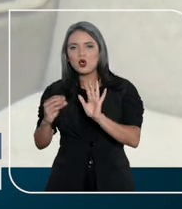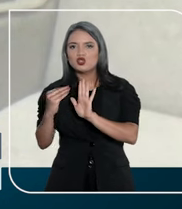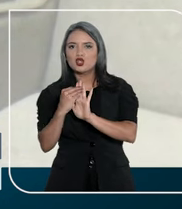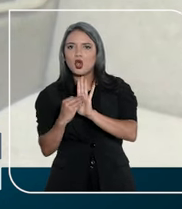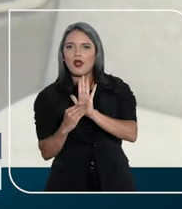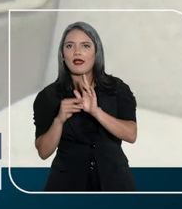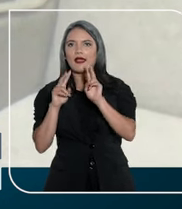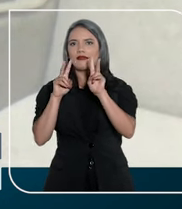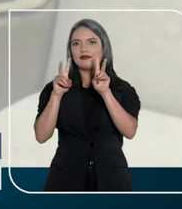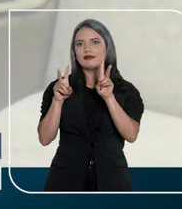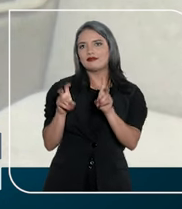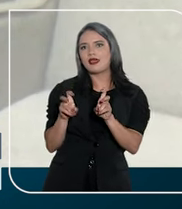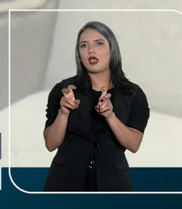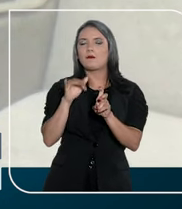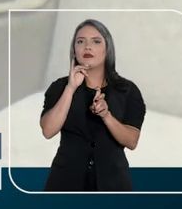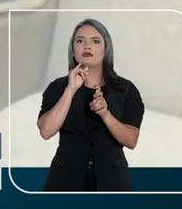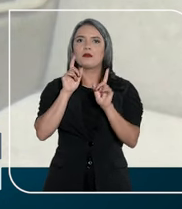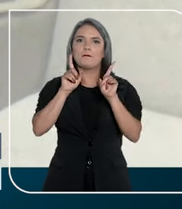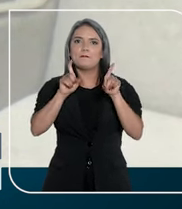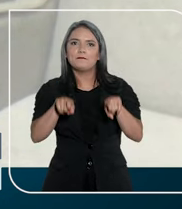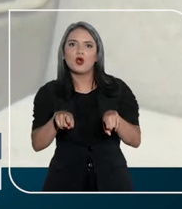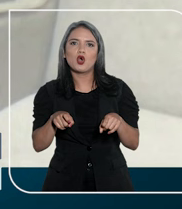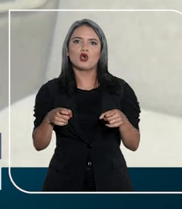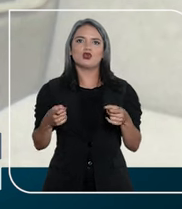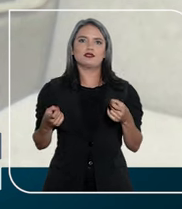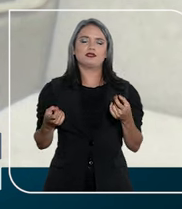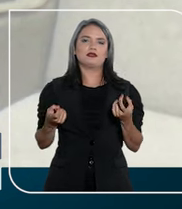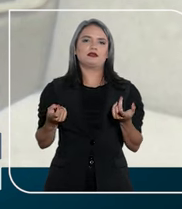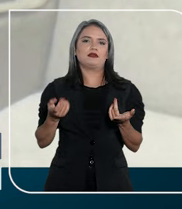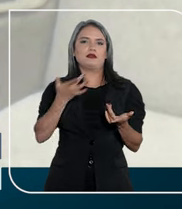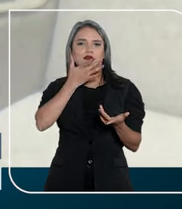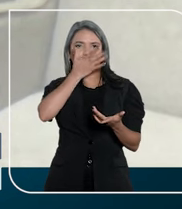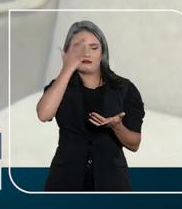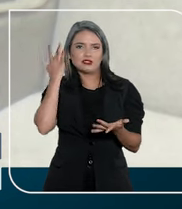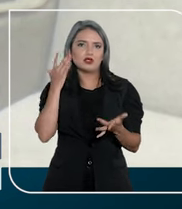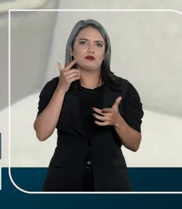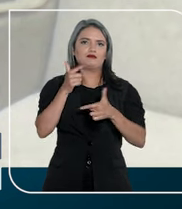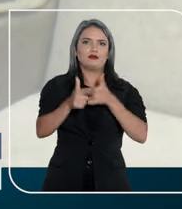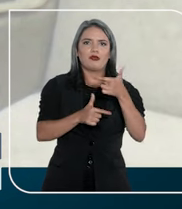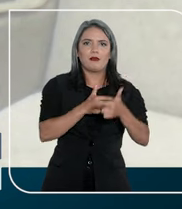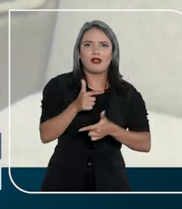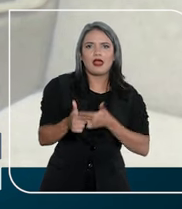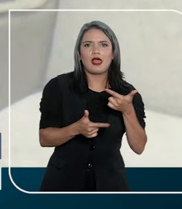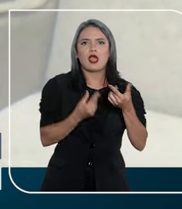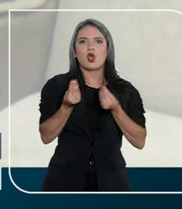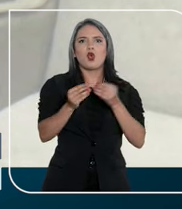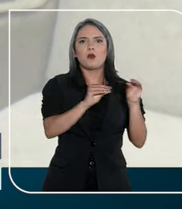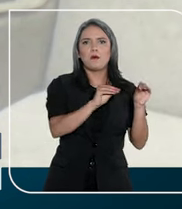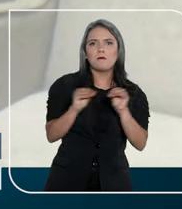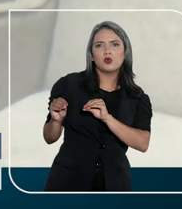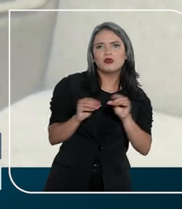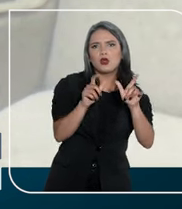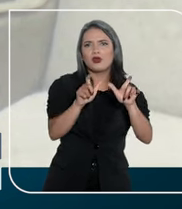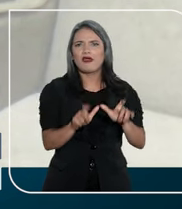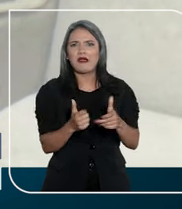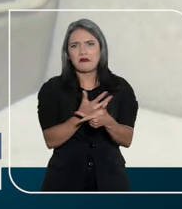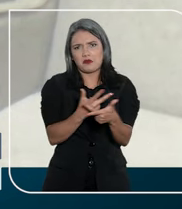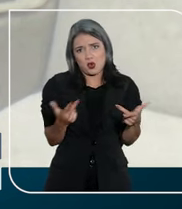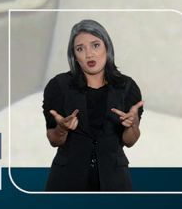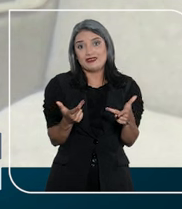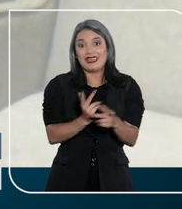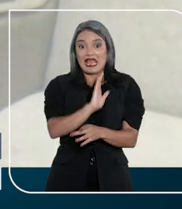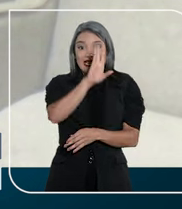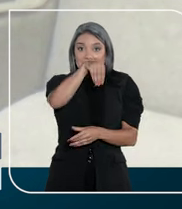como posse dos candidatos, exercício, remoção, readaptação. Então,